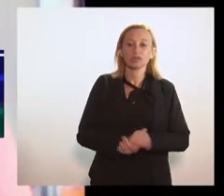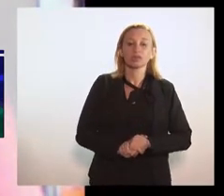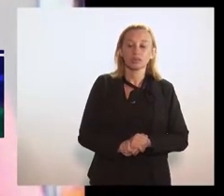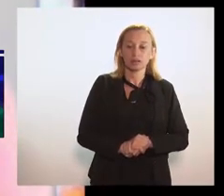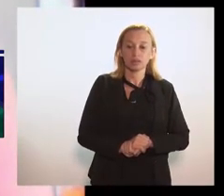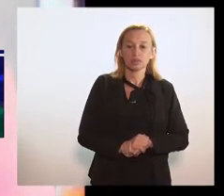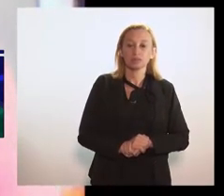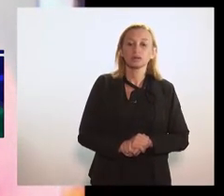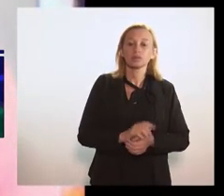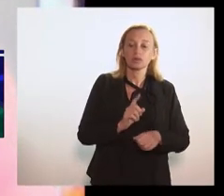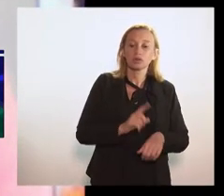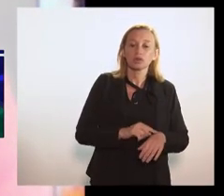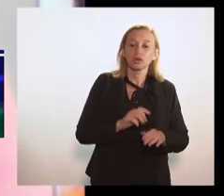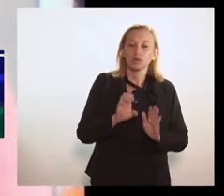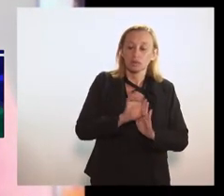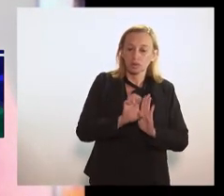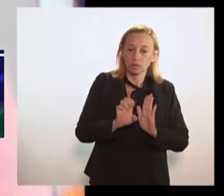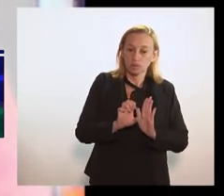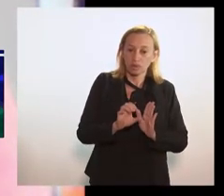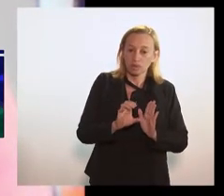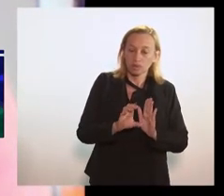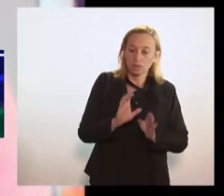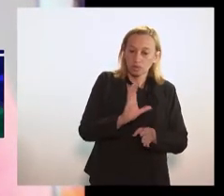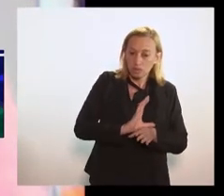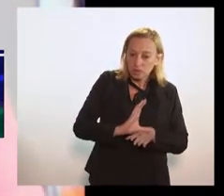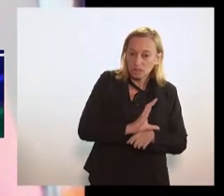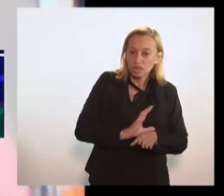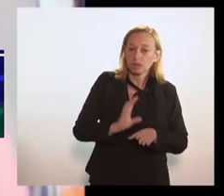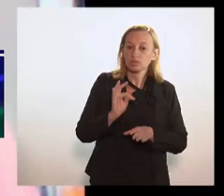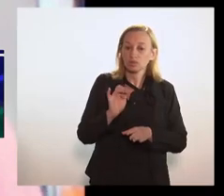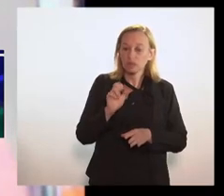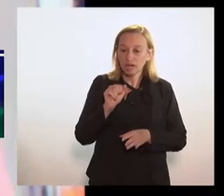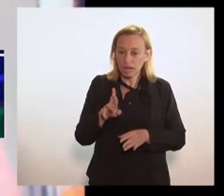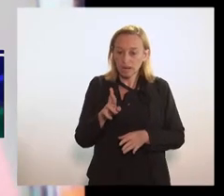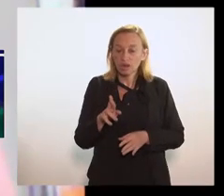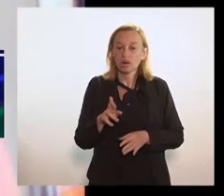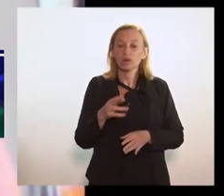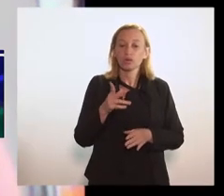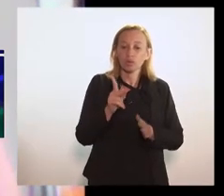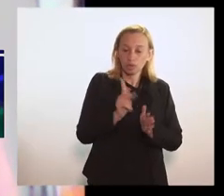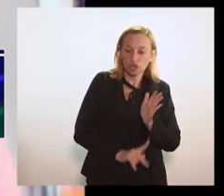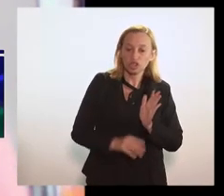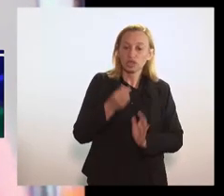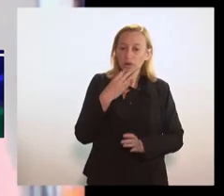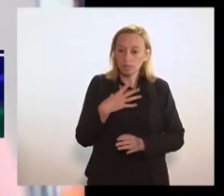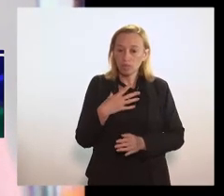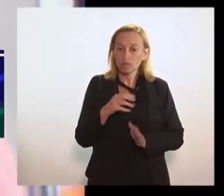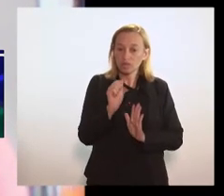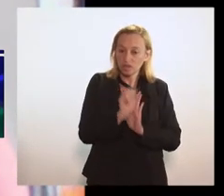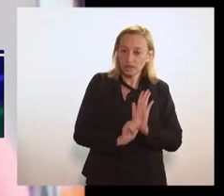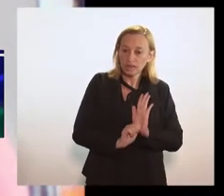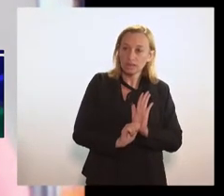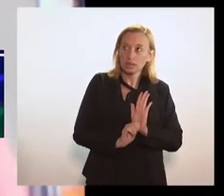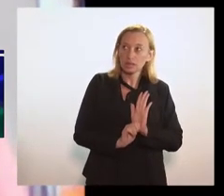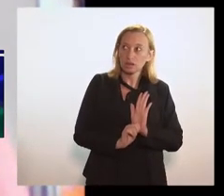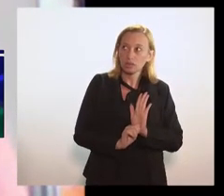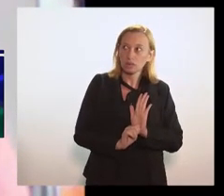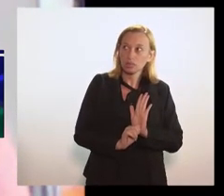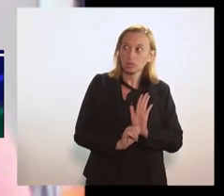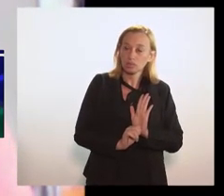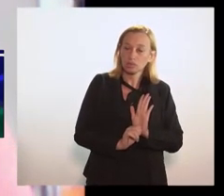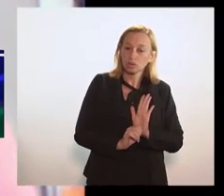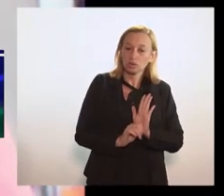Conselho Tutelar? Como é que a gente trabalha isso? Eu acho que o projeto é muito meritório. A gente só buscou fazer uma redação que nos